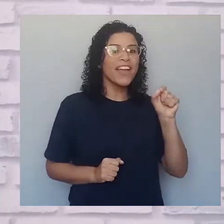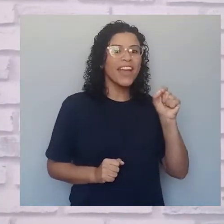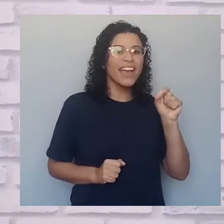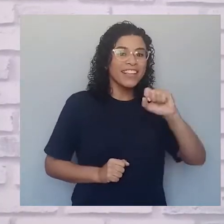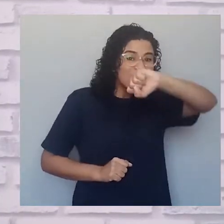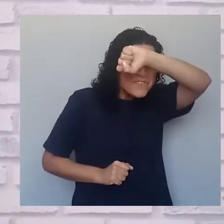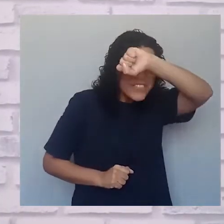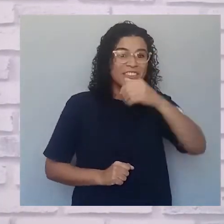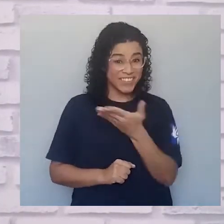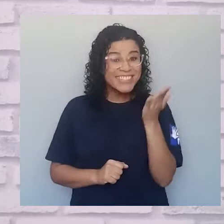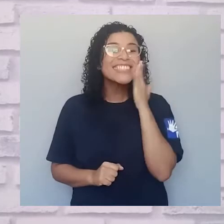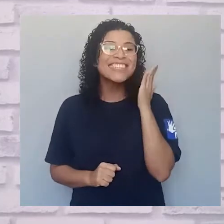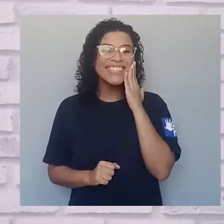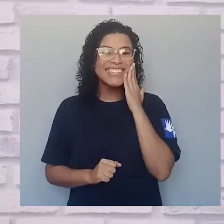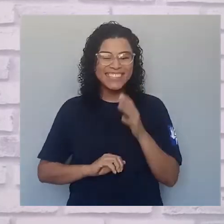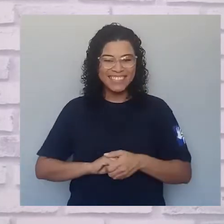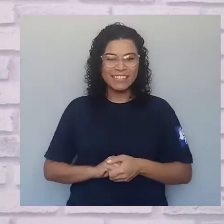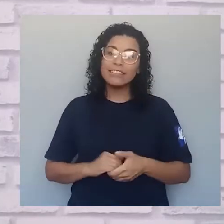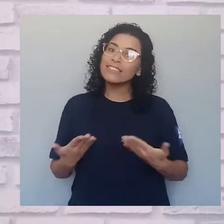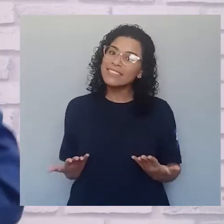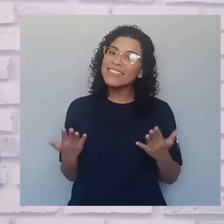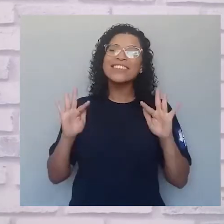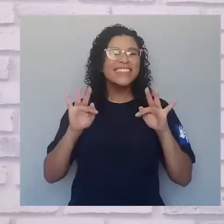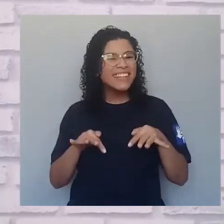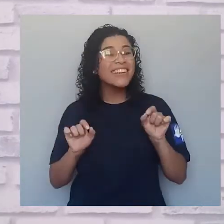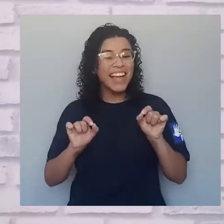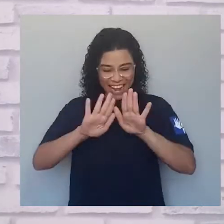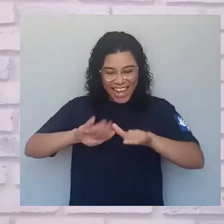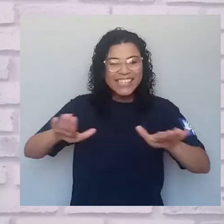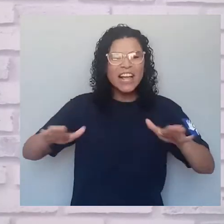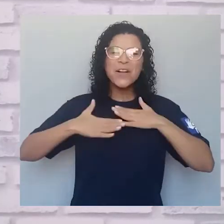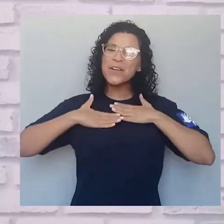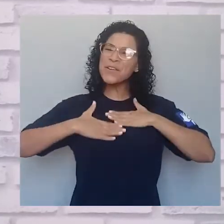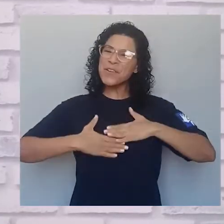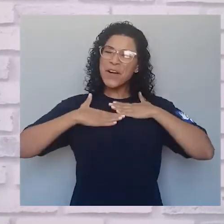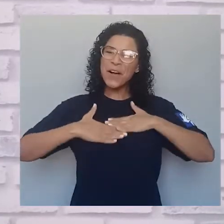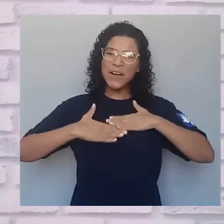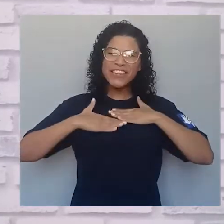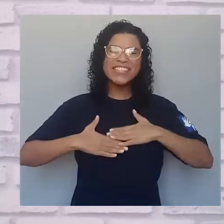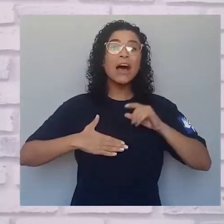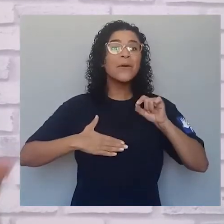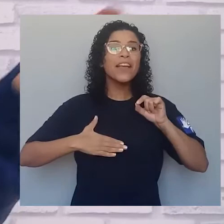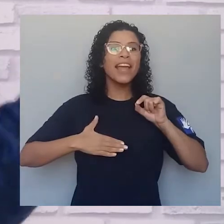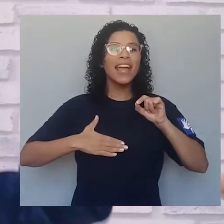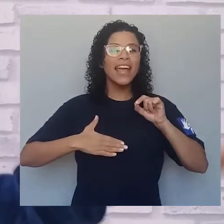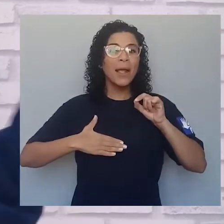esconde-esconde. Vocês sabiam? No fim das contas, as crianças gostam de brincadeiras que a gente brinca